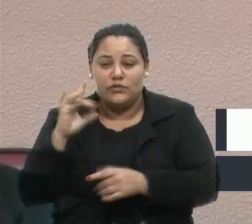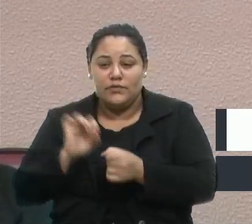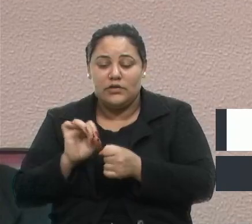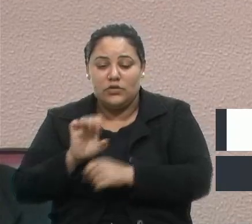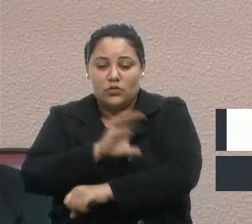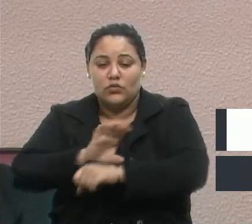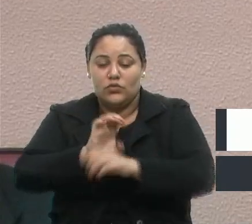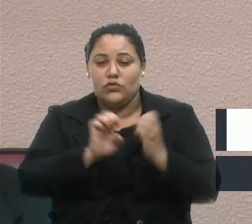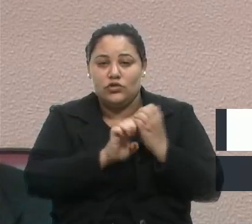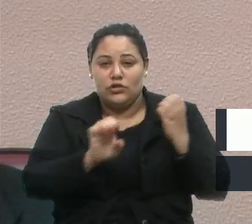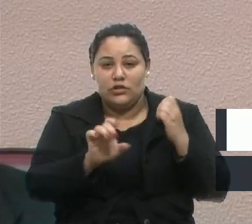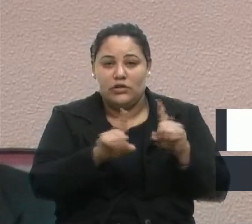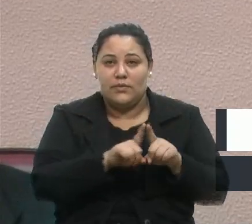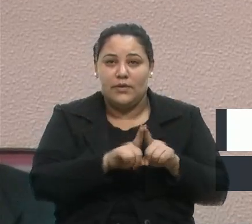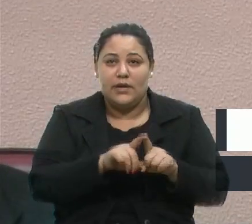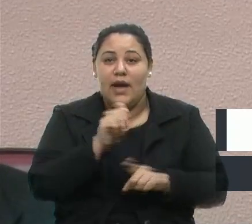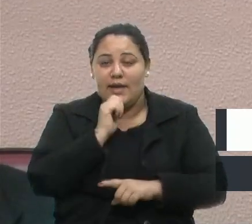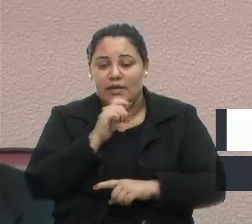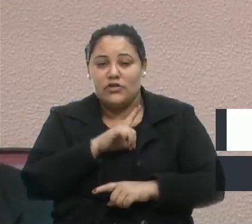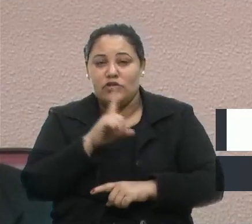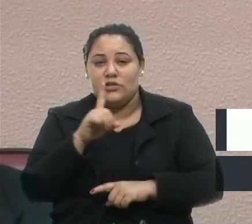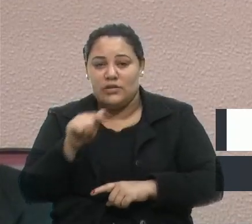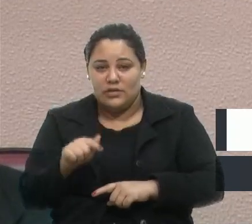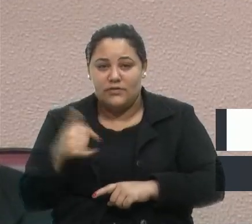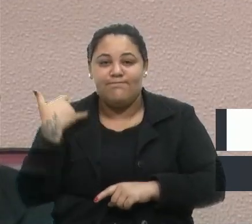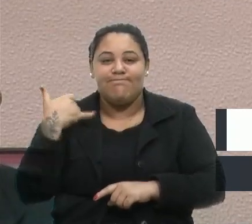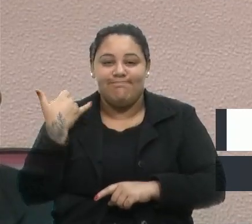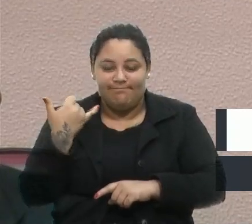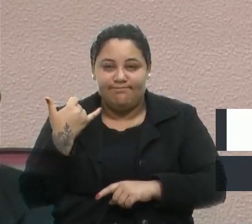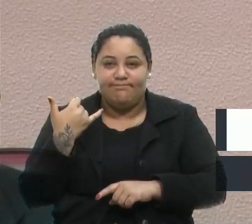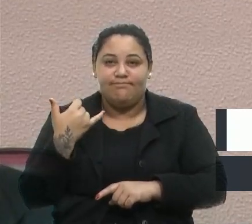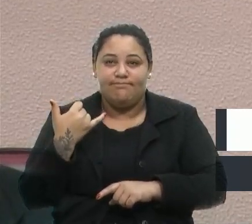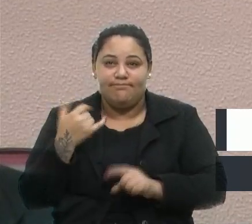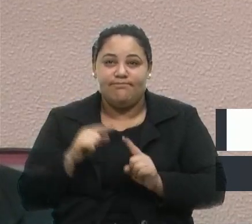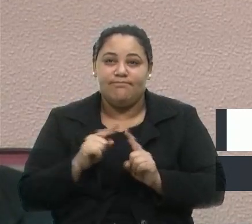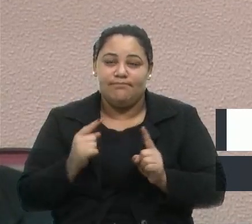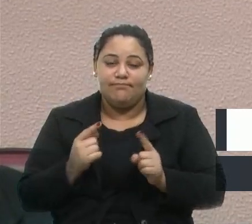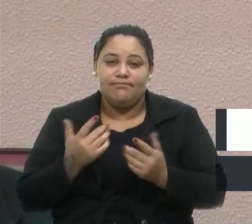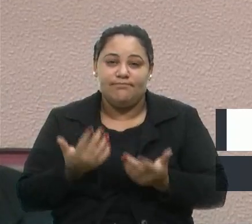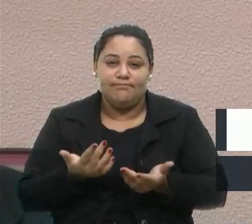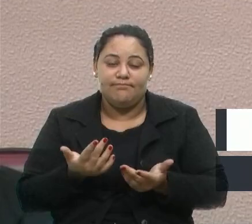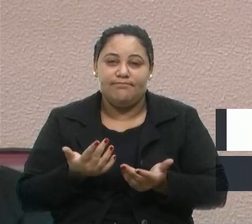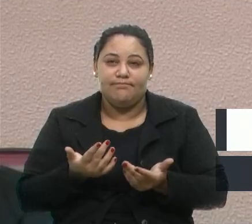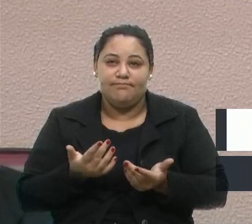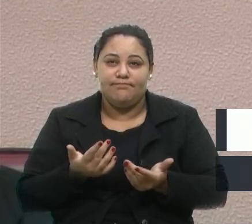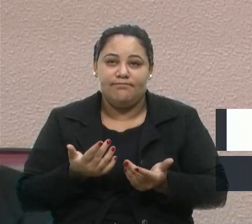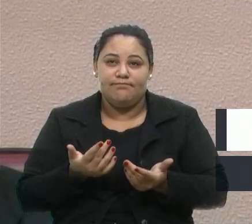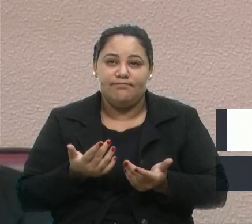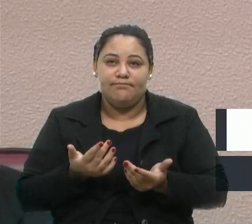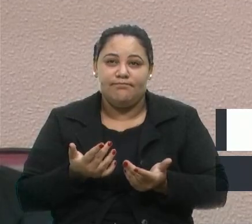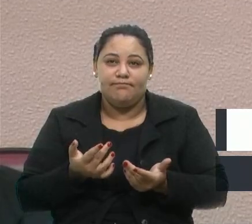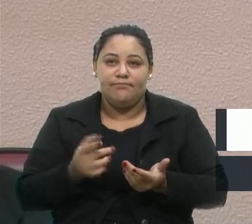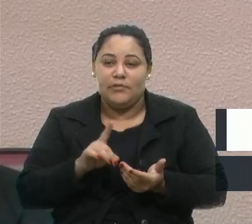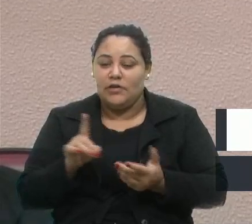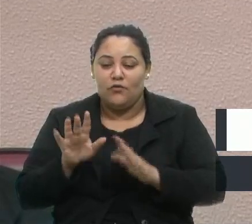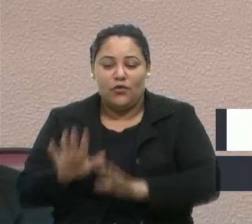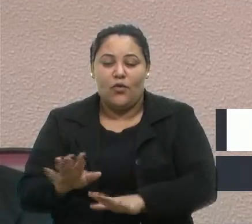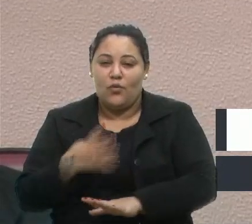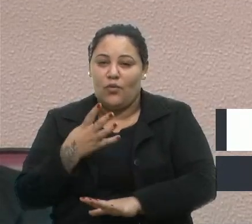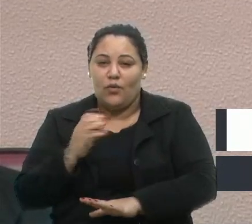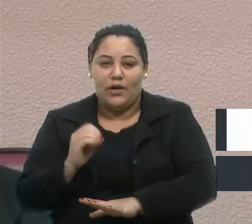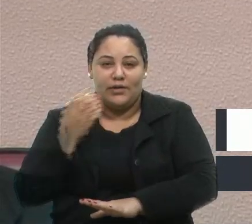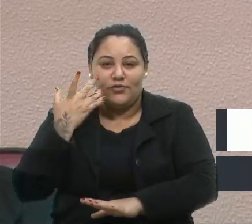engenharia, ainda com 17 anos e pouco, mas não ficou 40 dias lá,